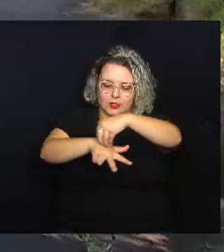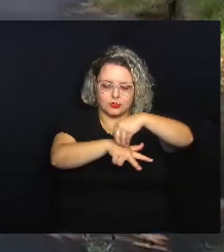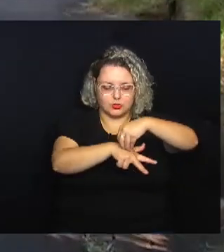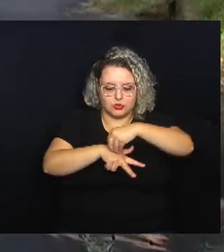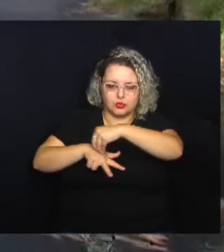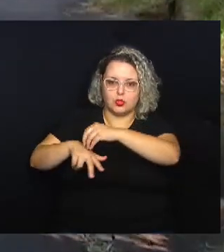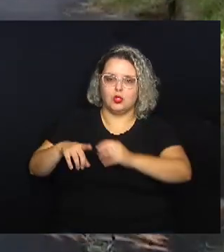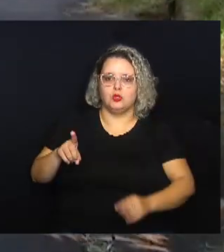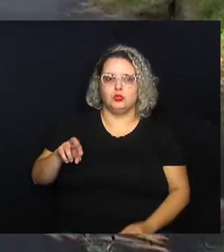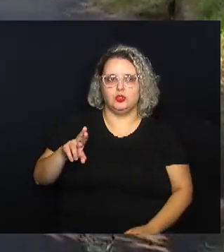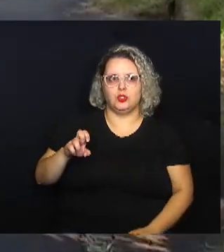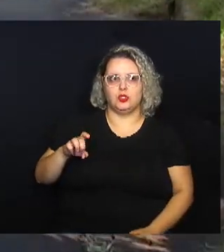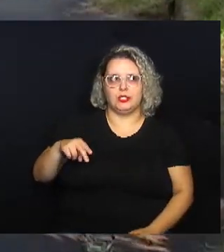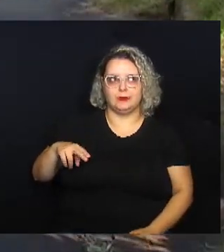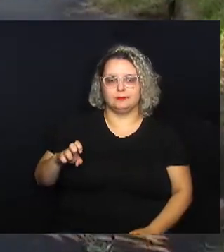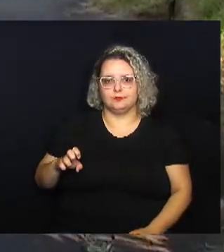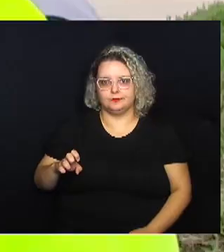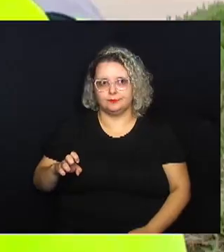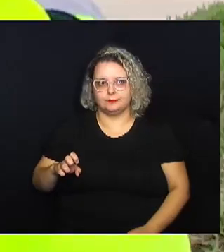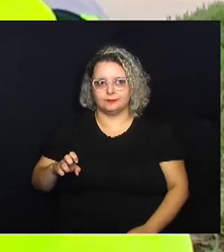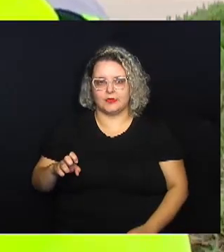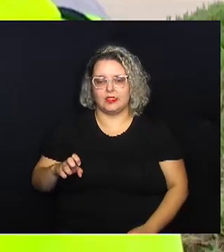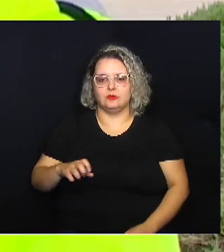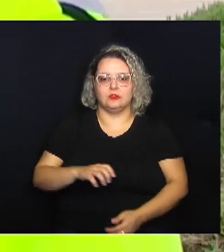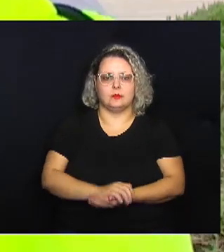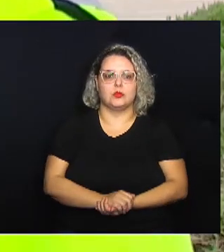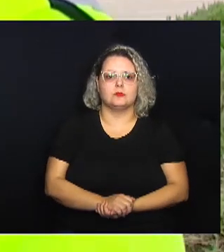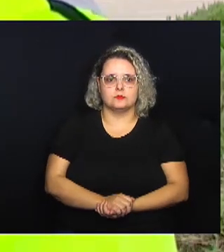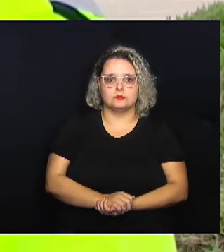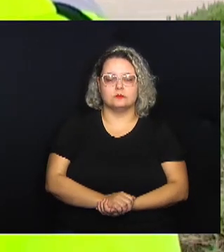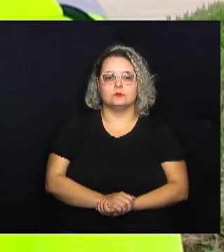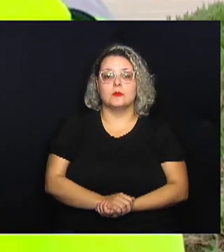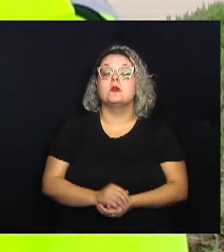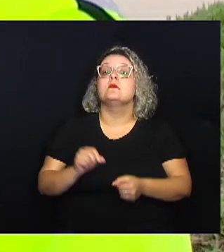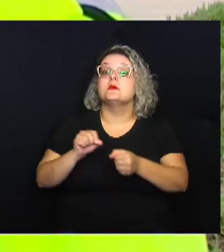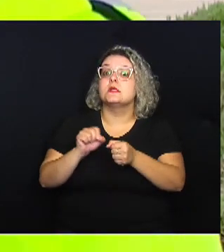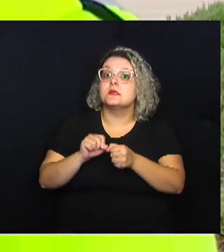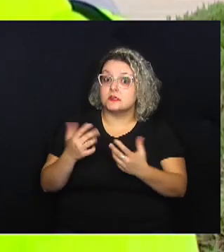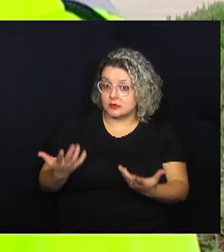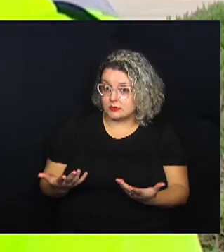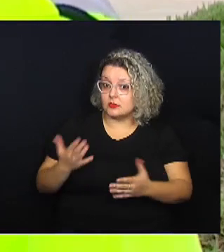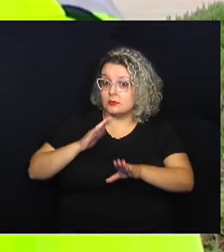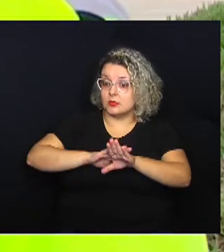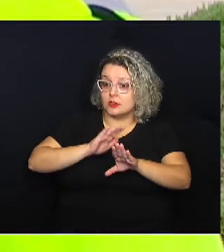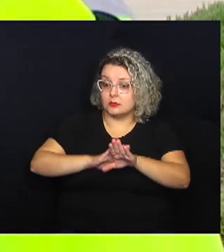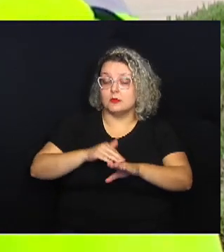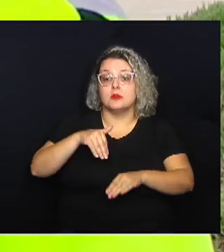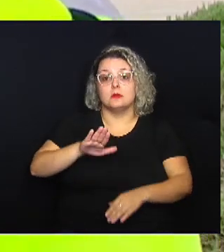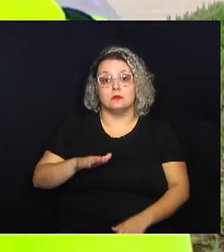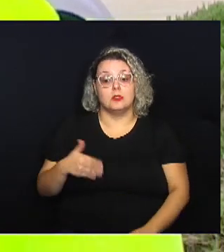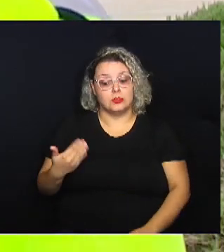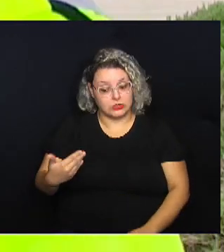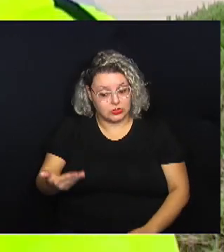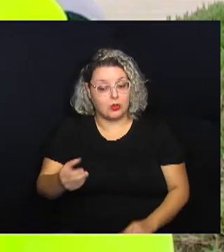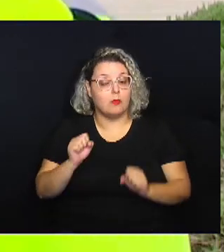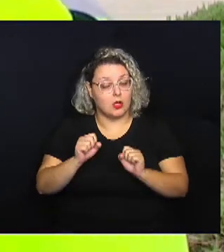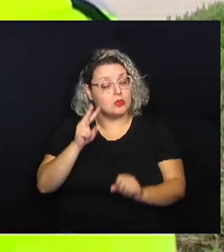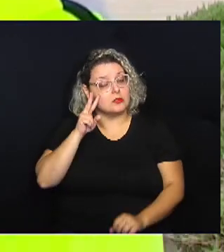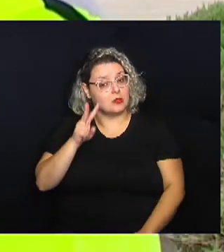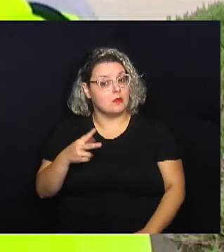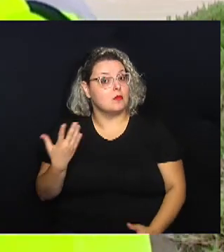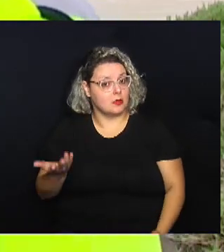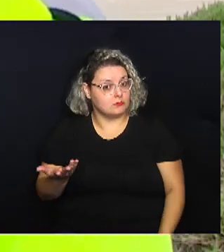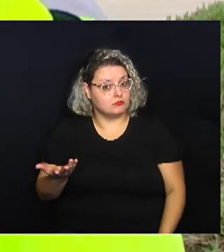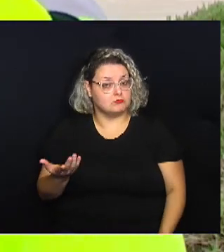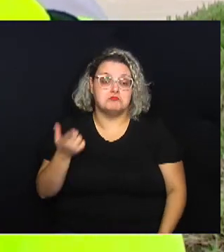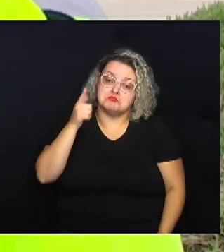contexto do que que vai acontecer enquanto tiver feito sendo feita a operação para que mais adiante a gente possa ver realmente assim